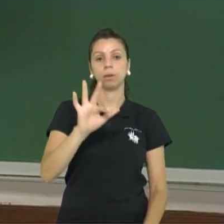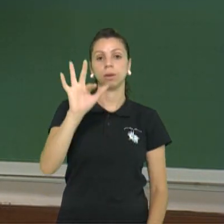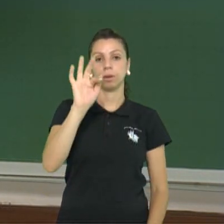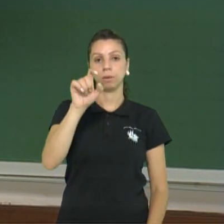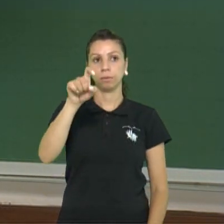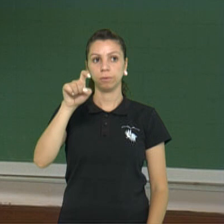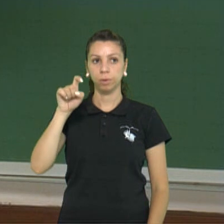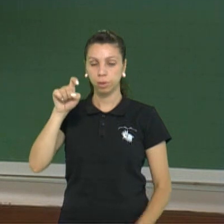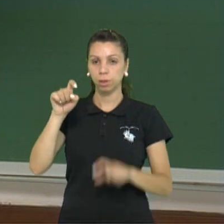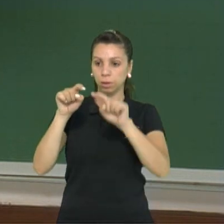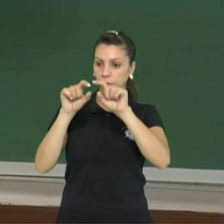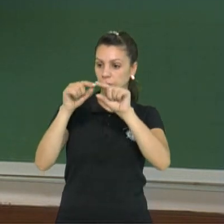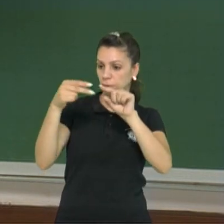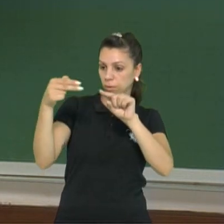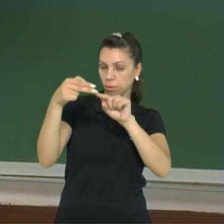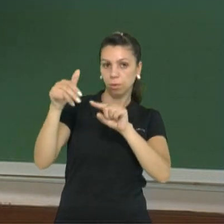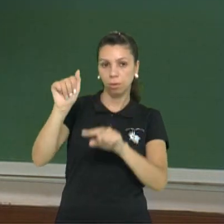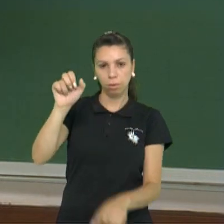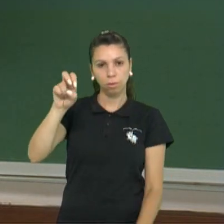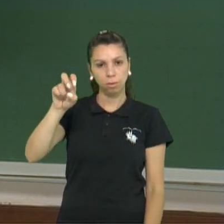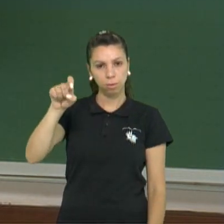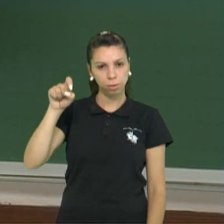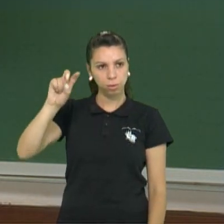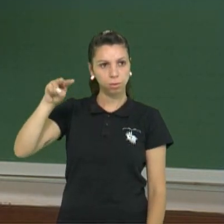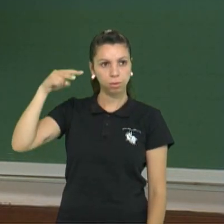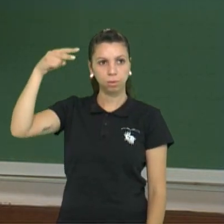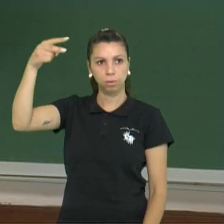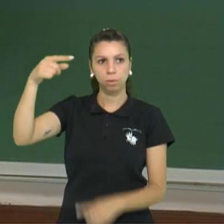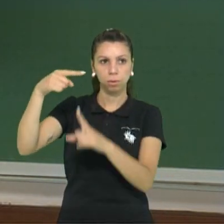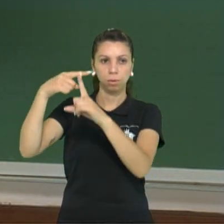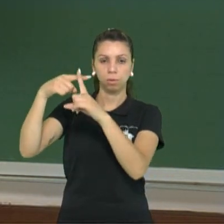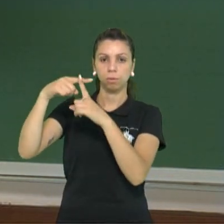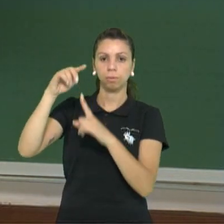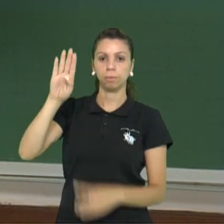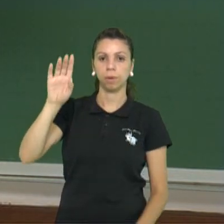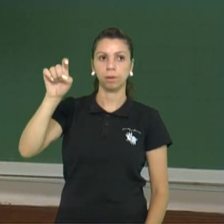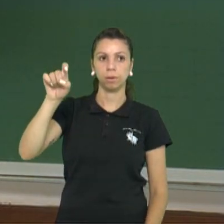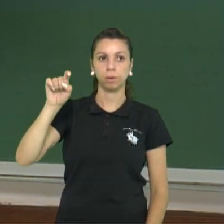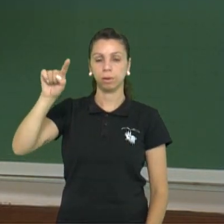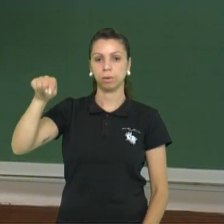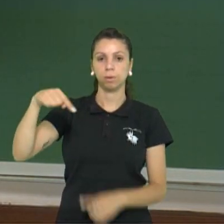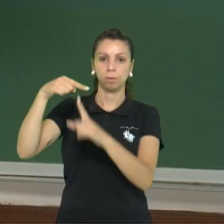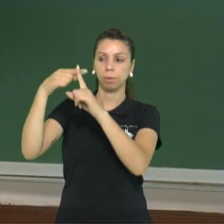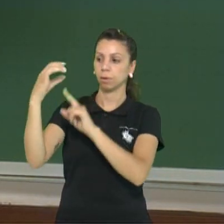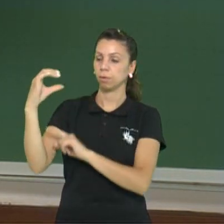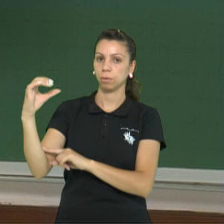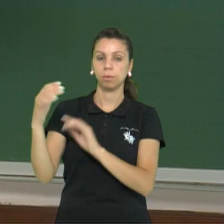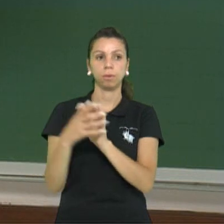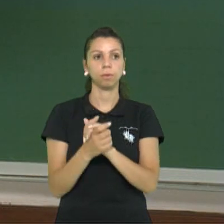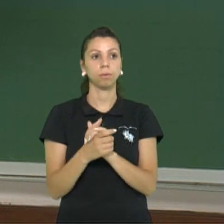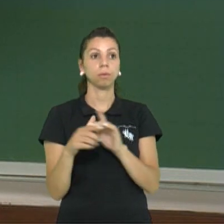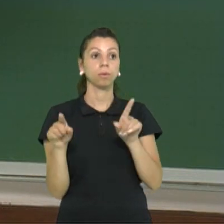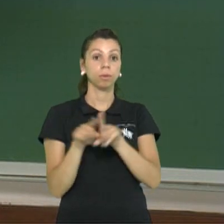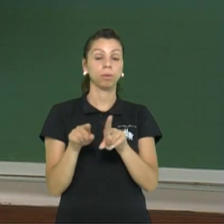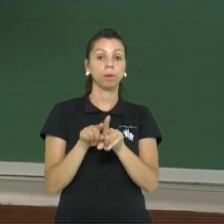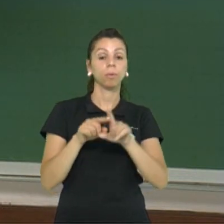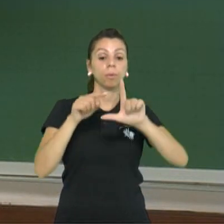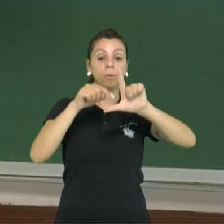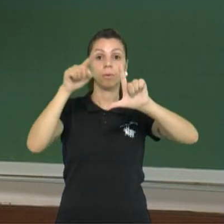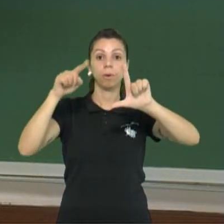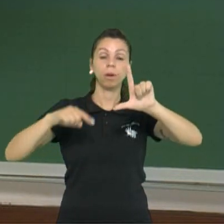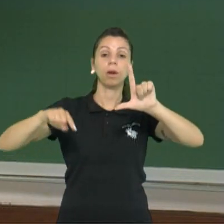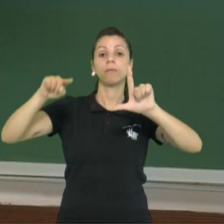c, né? Então, você reconhece a tua função quadrática. O gráfico é uma parábola com cavidade voltada para